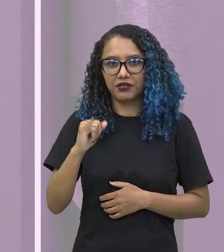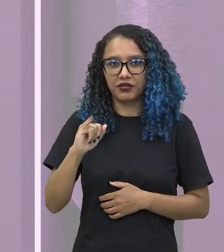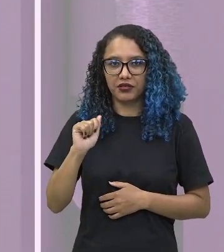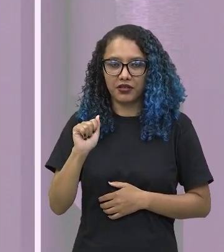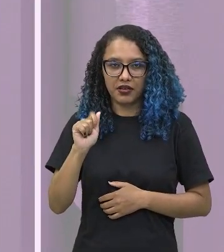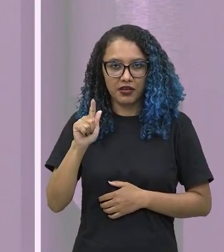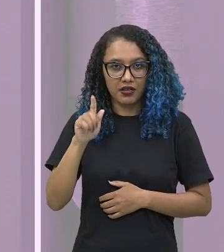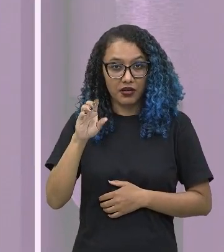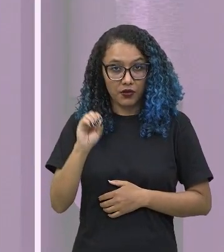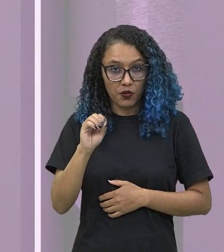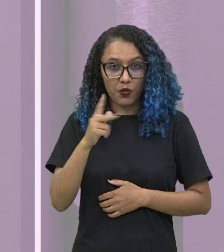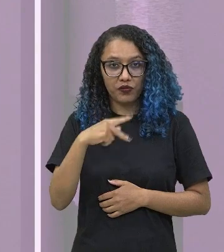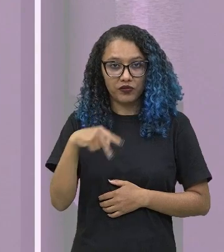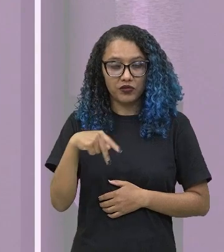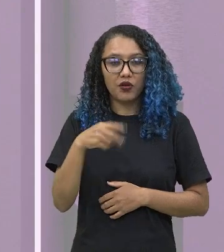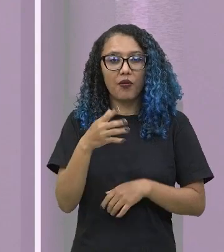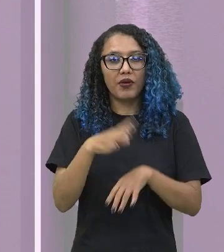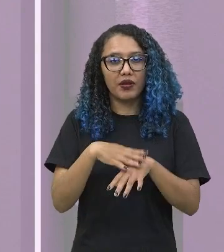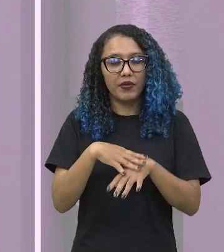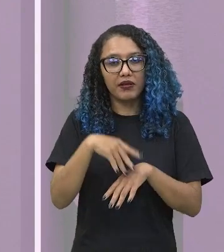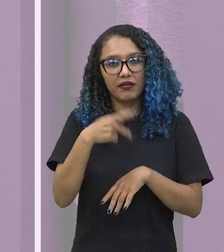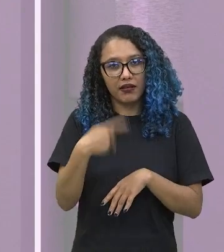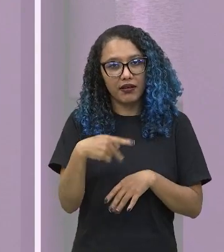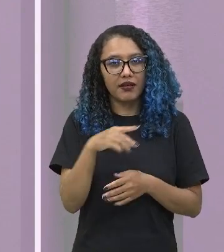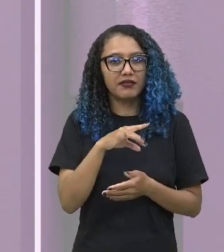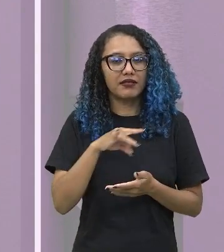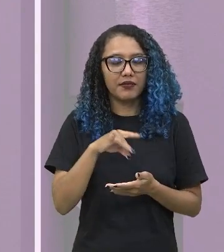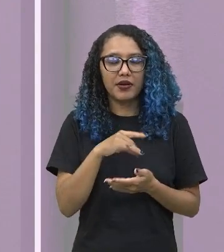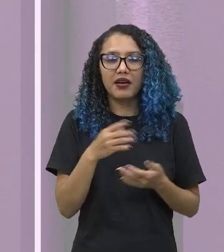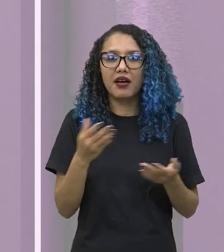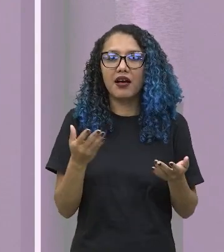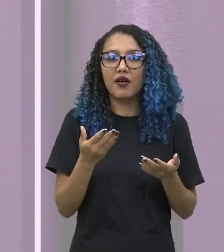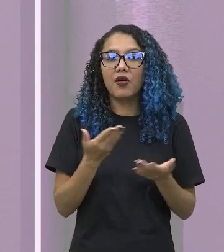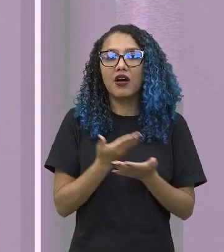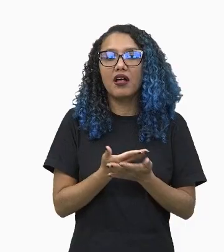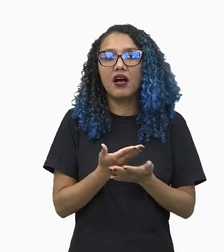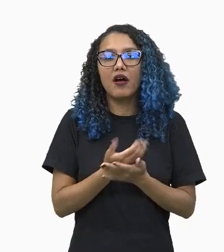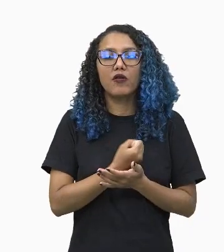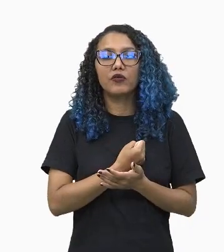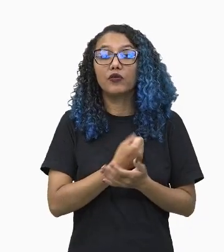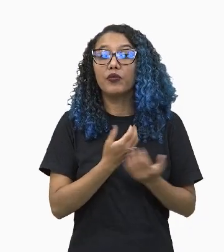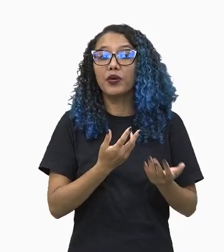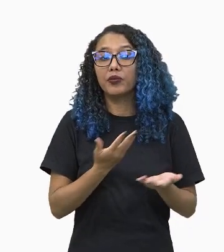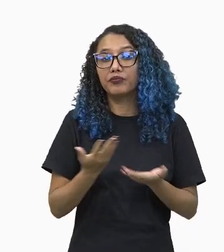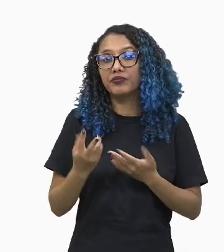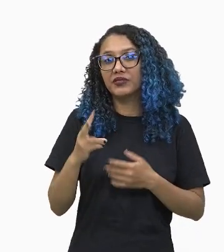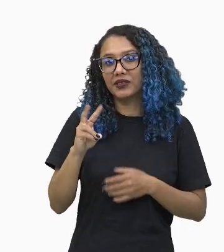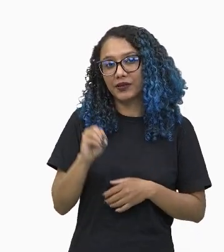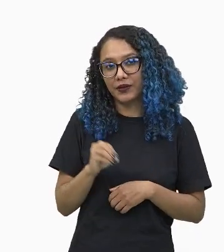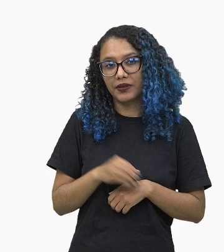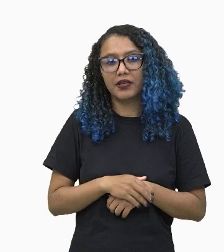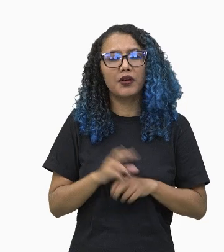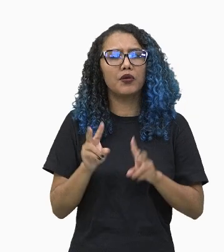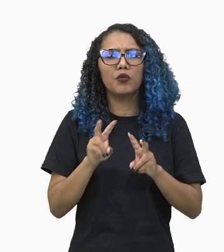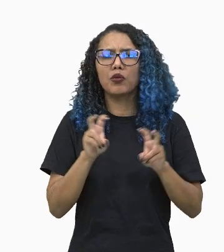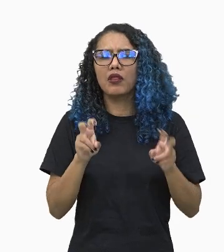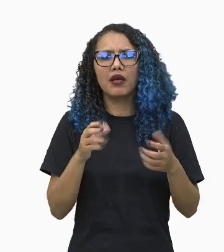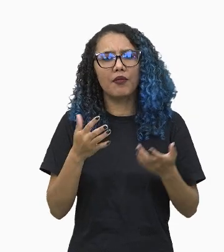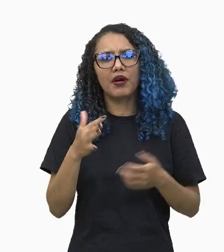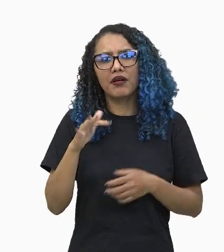de matemática aqui do Centro de Mídias, e esta é a nossa aula de número 50, que tem como objeto de